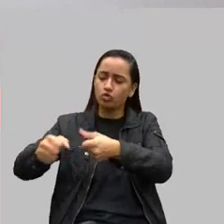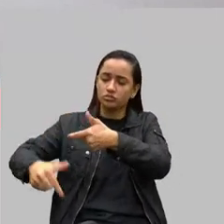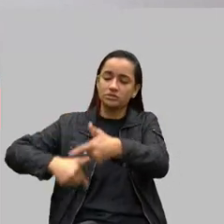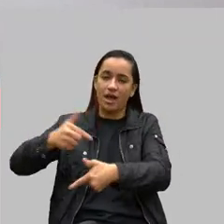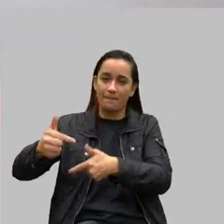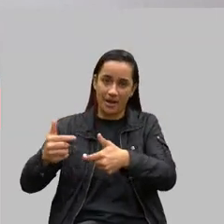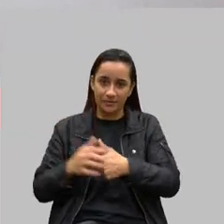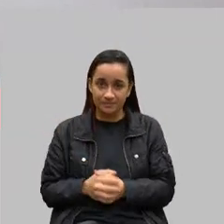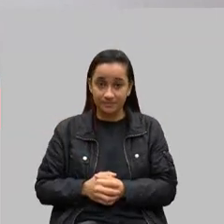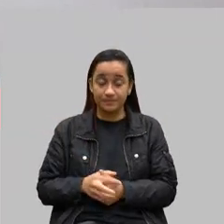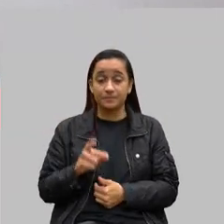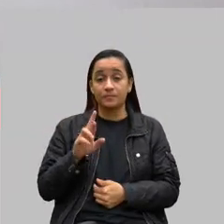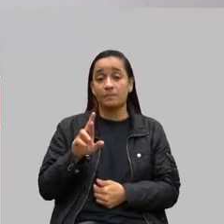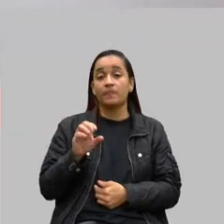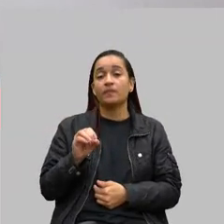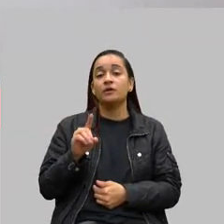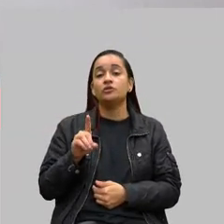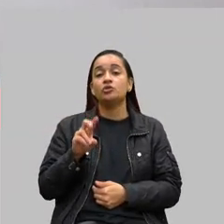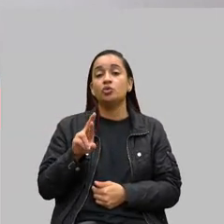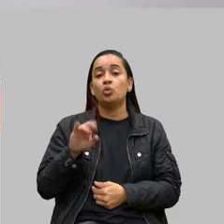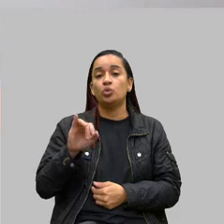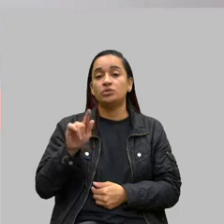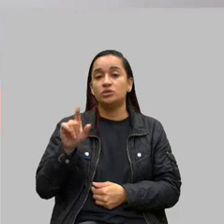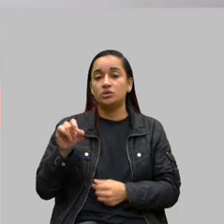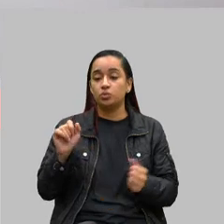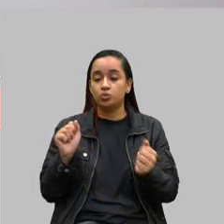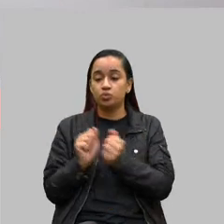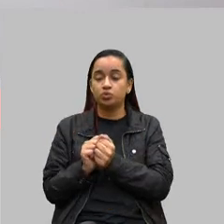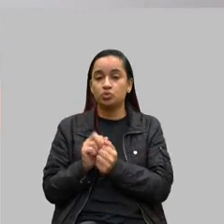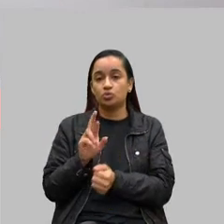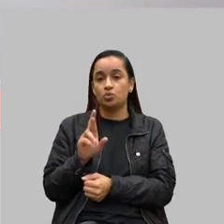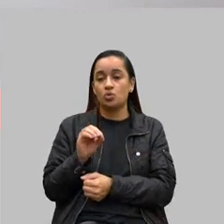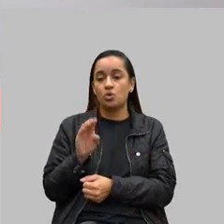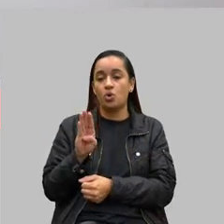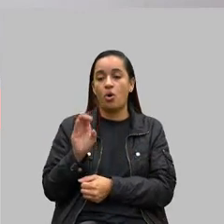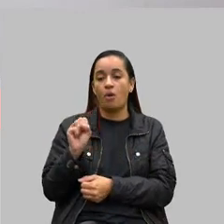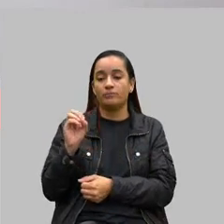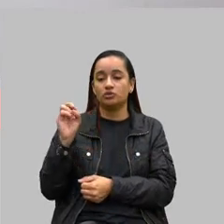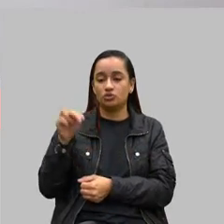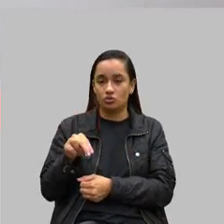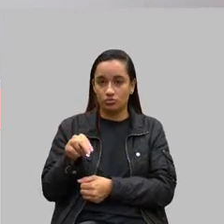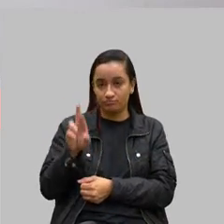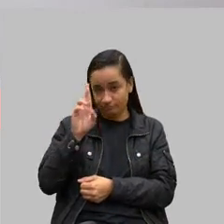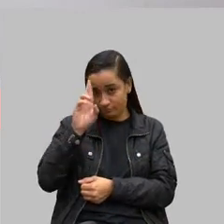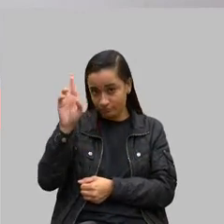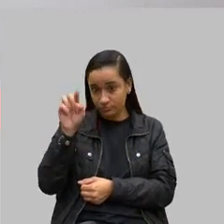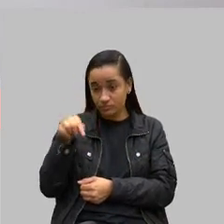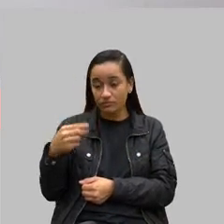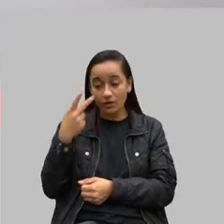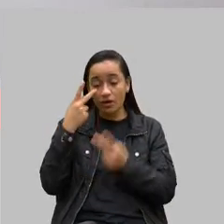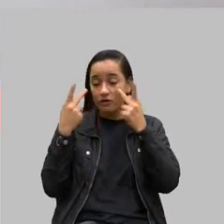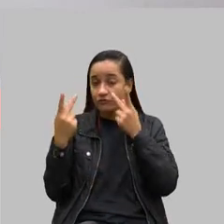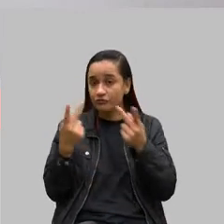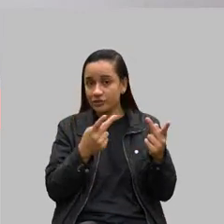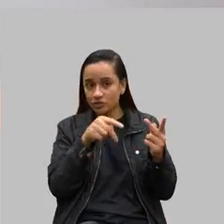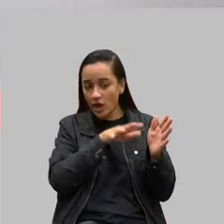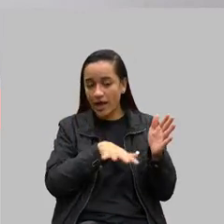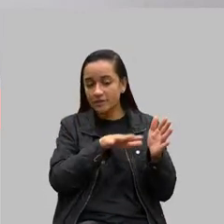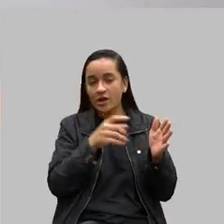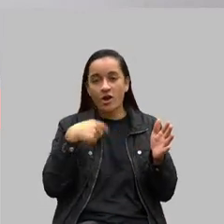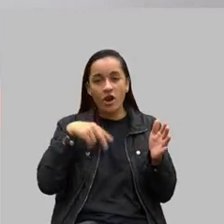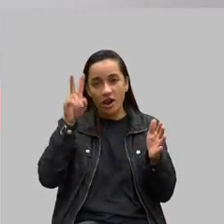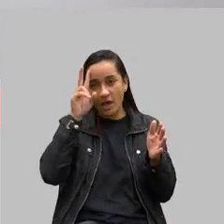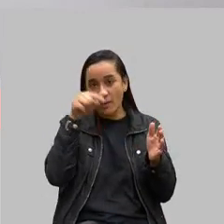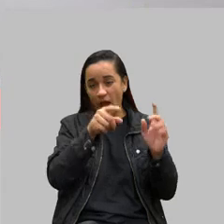teve junto ao Robson ainda era diretor visitando a região e daquela reunião ali que às vezes as pessoas nem tinham